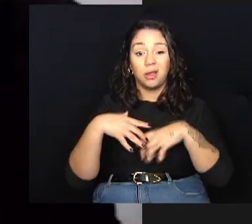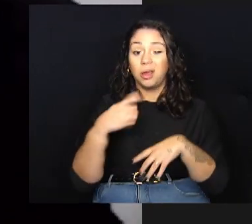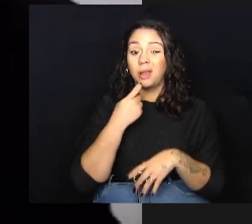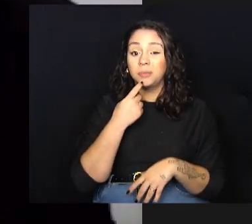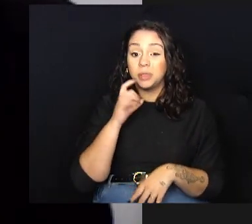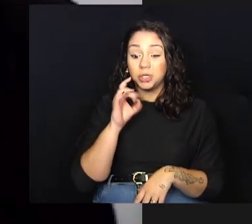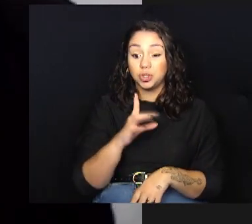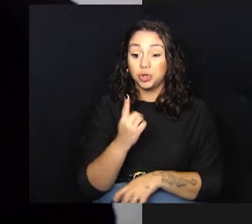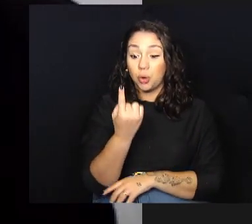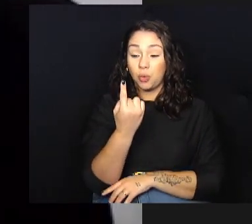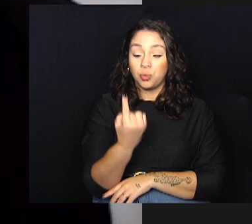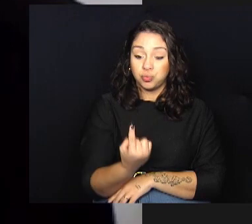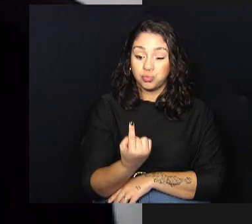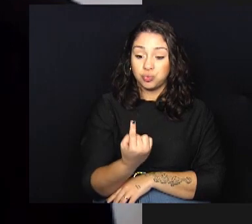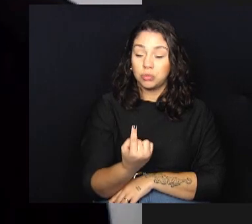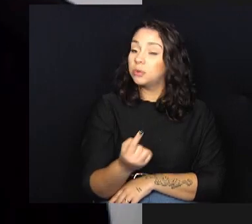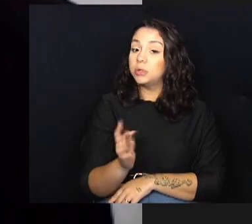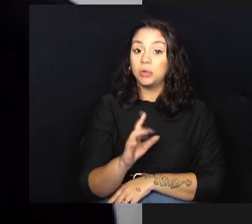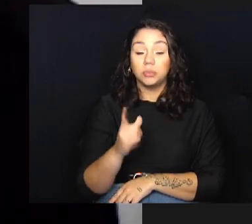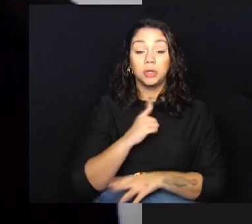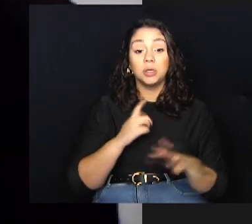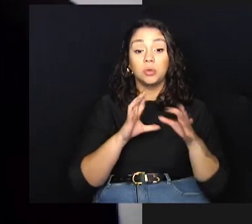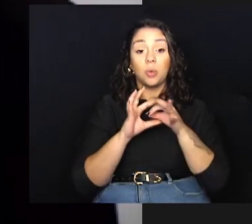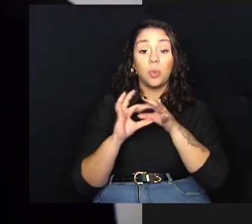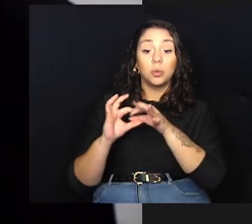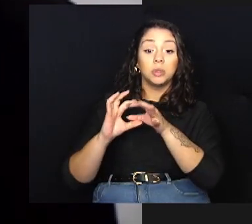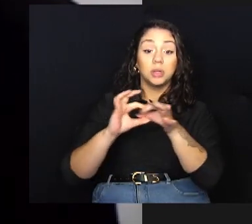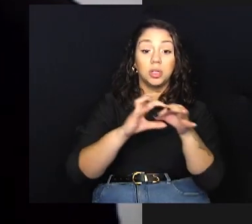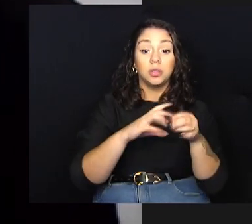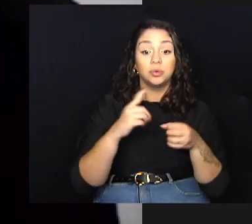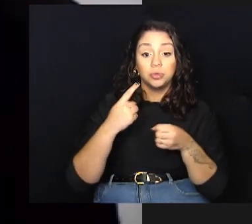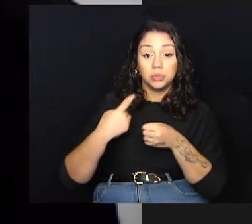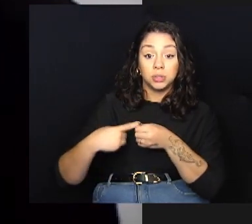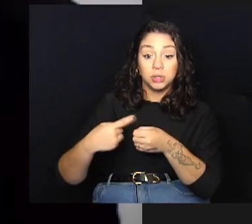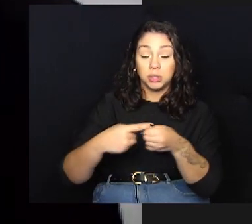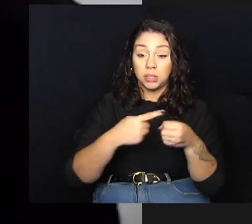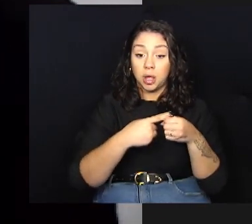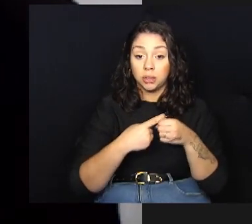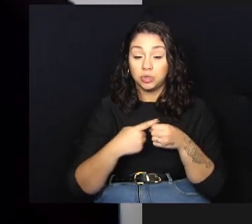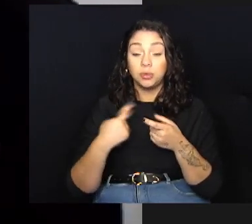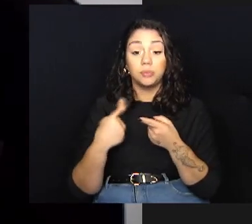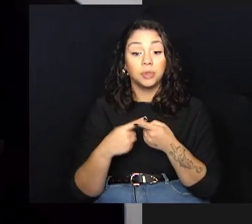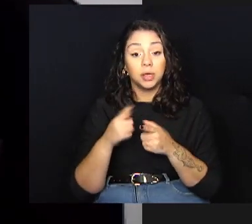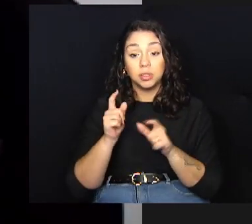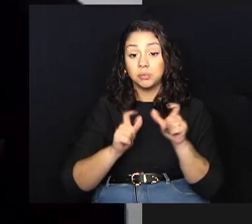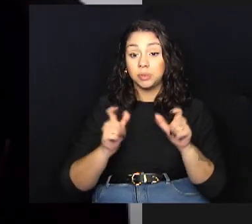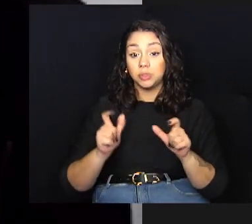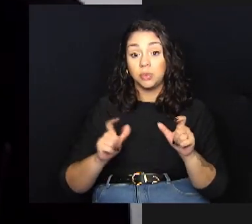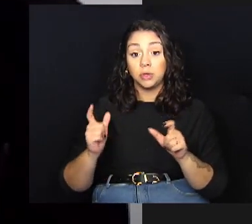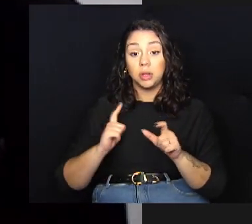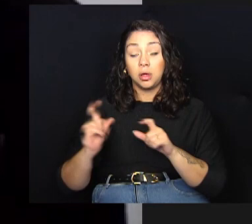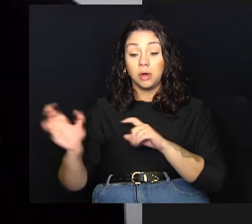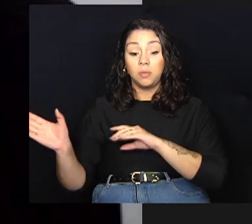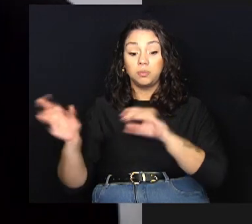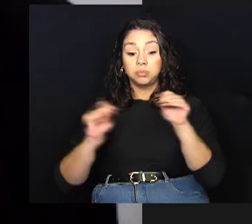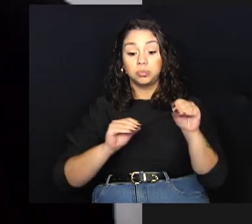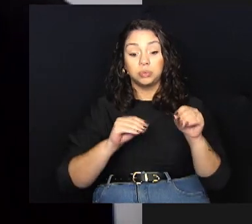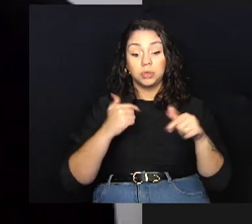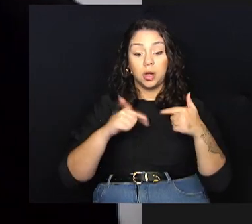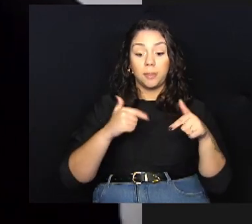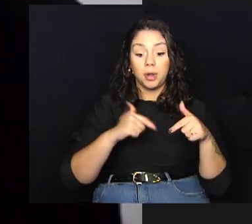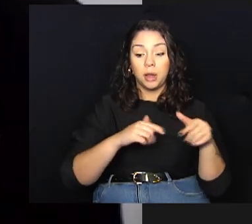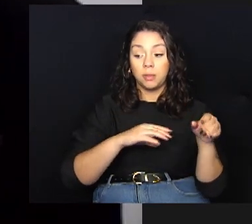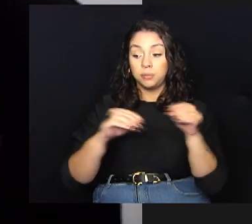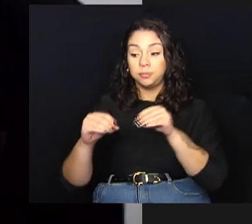tem que ser pensada no contexto Metropolitano né porque as pessoas se deslocam para trabalhar e para